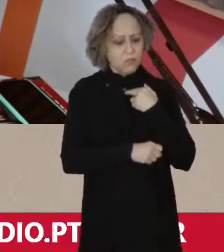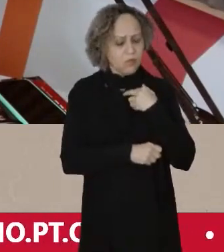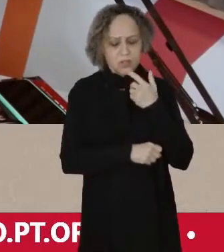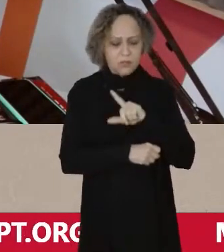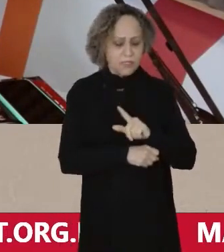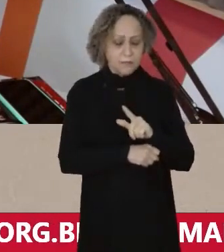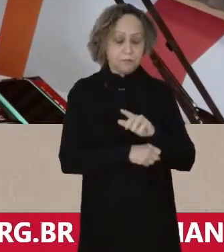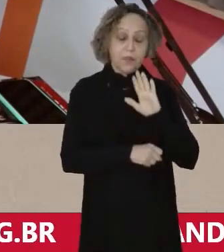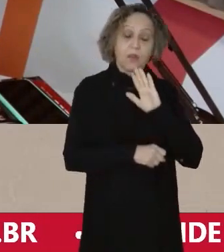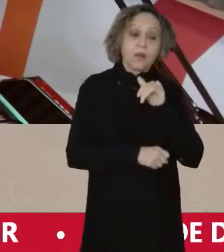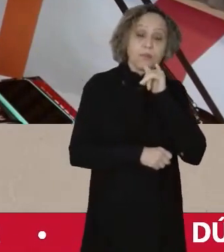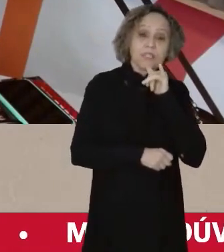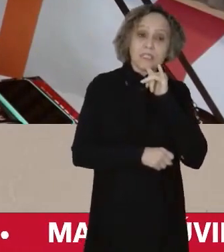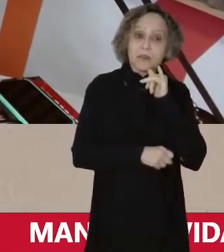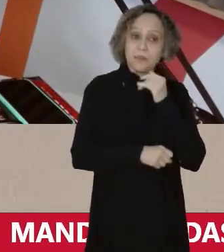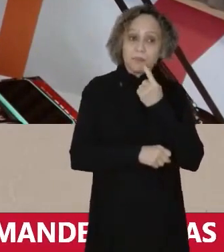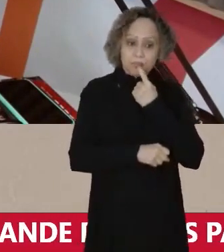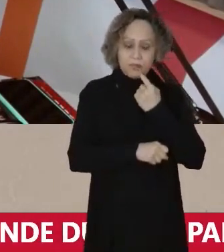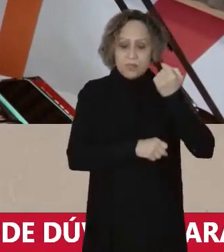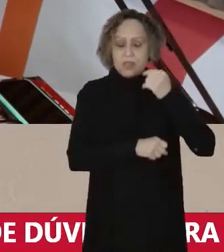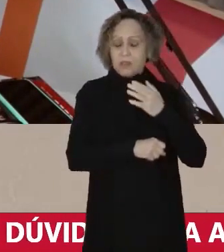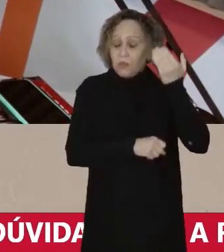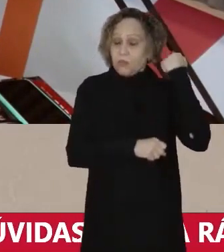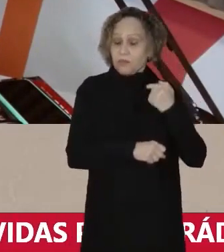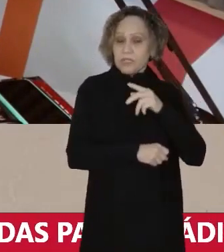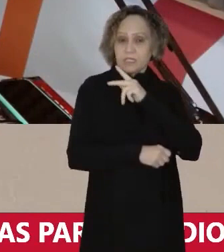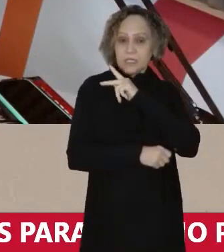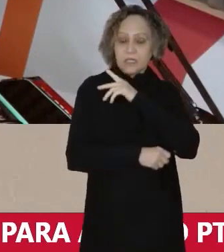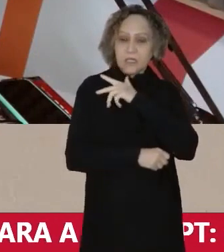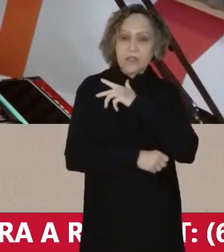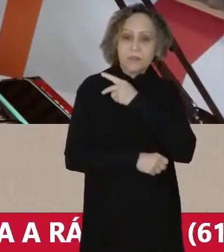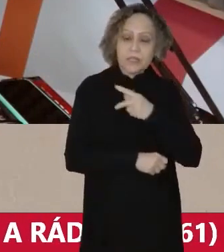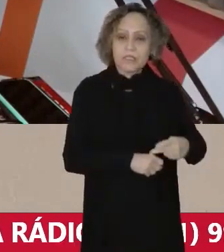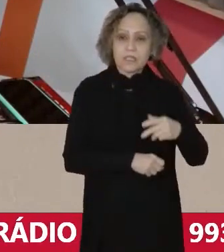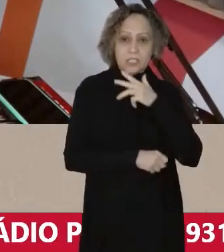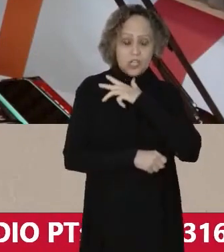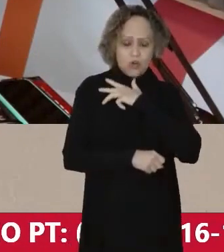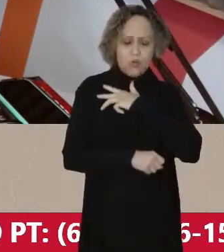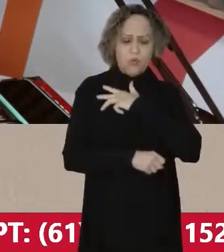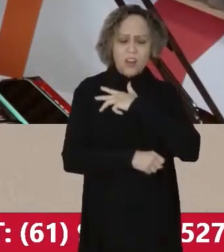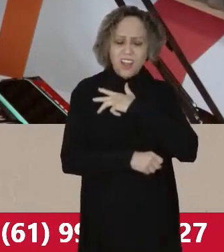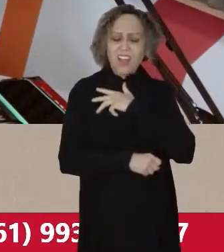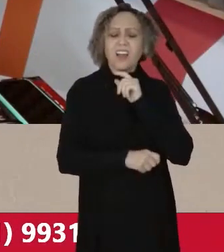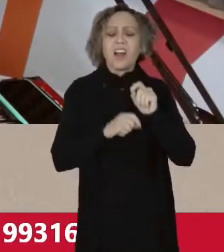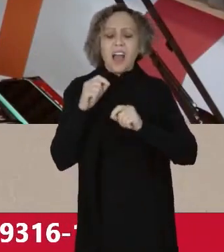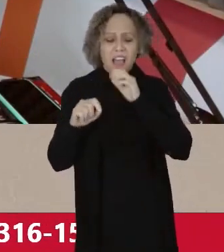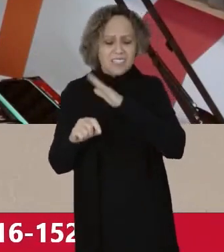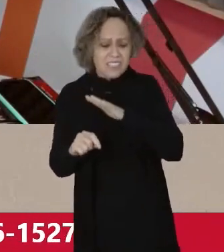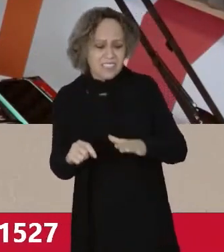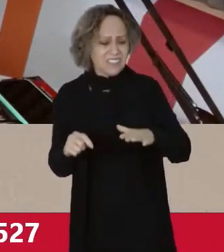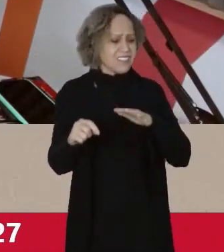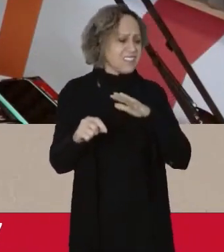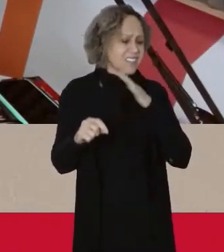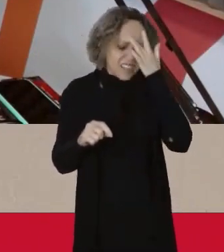eleições, voltar e ser esse instrumento de Deus para trazer alegria para o povo. E o respeito que ele tem com todas as religiões.